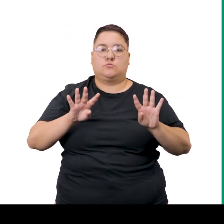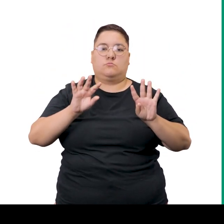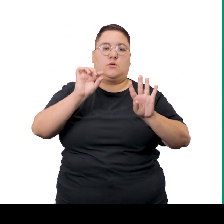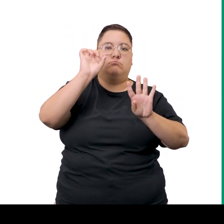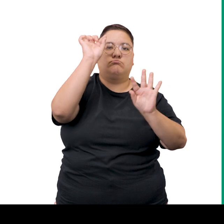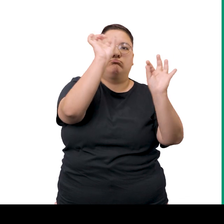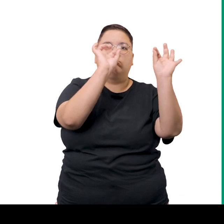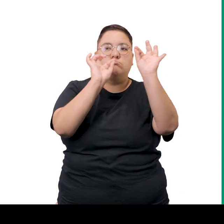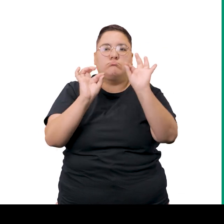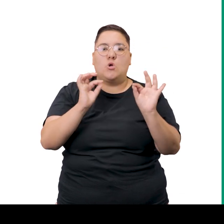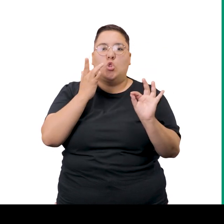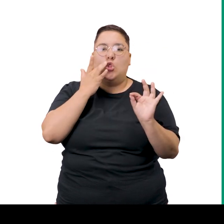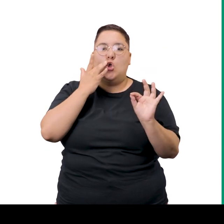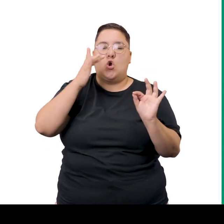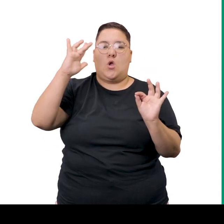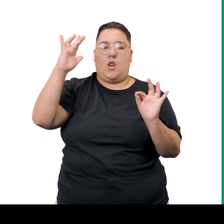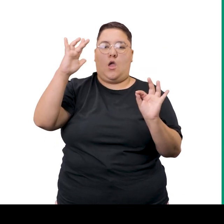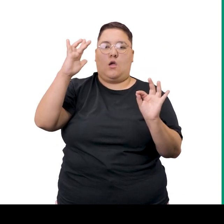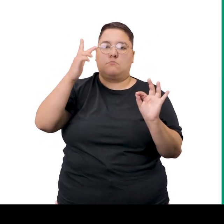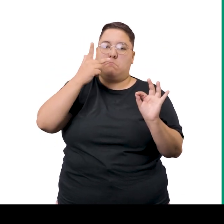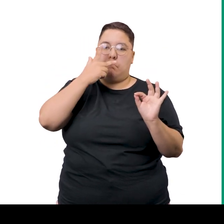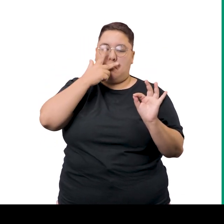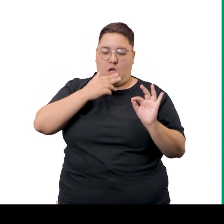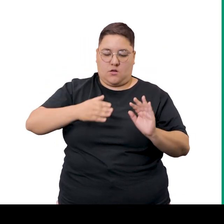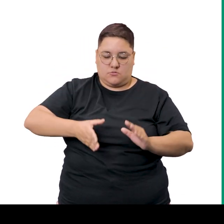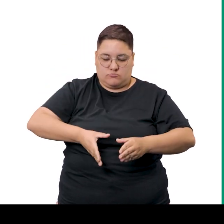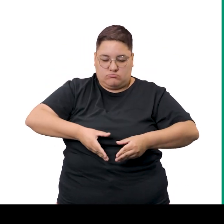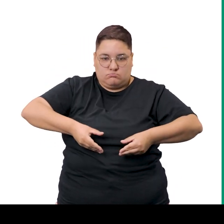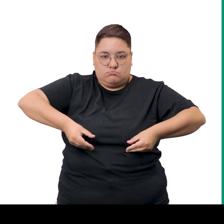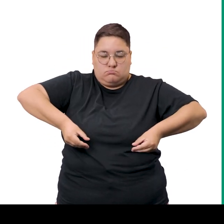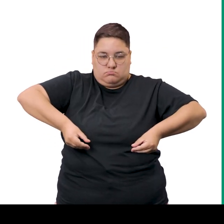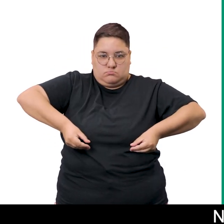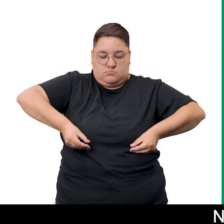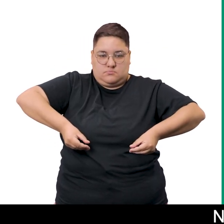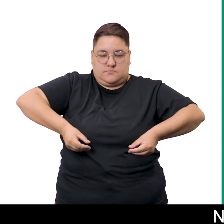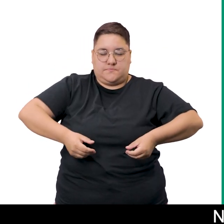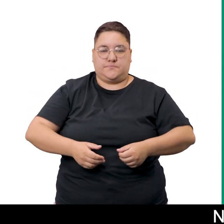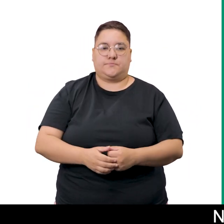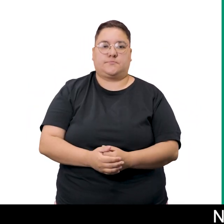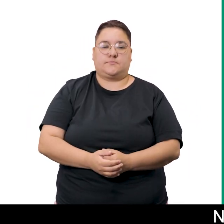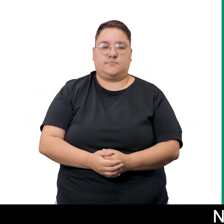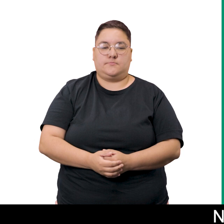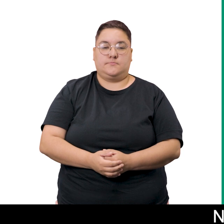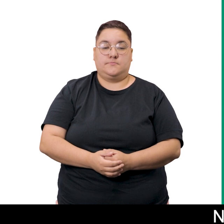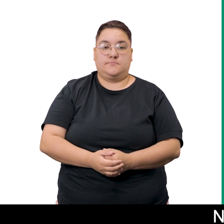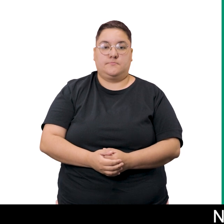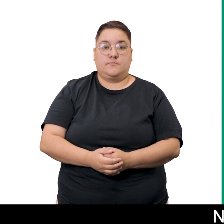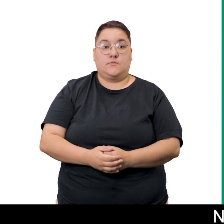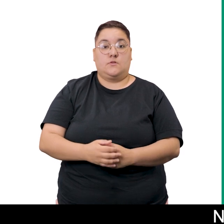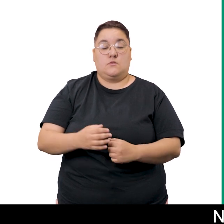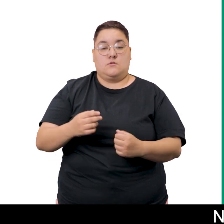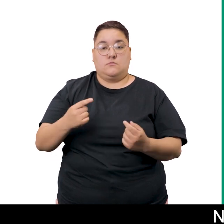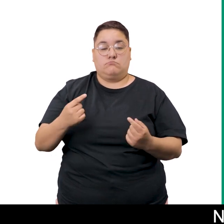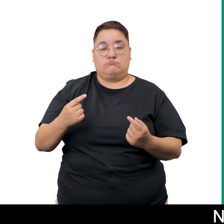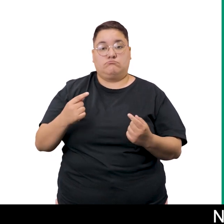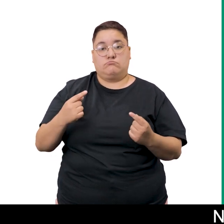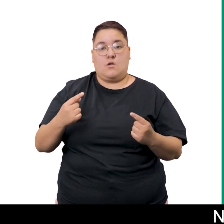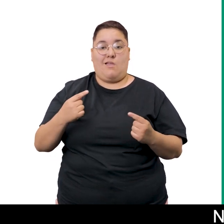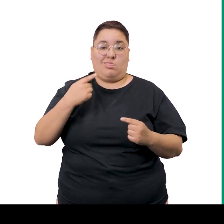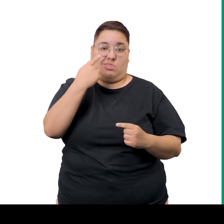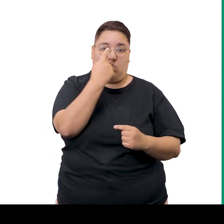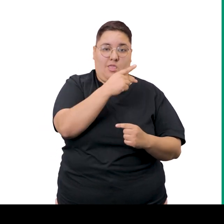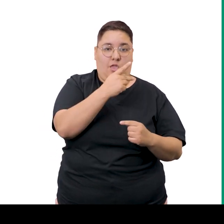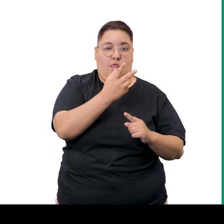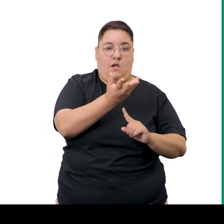dourado que remetem ao formato de um útero. Na contramão da grande maioria dos retratos da